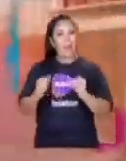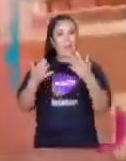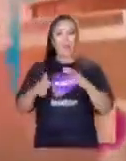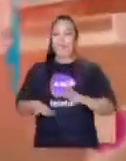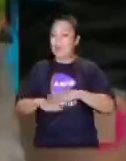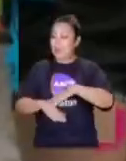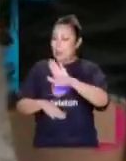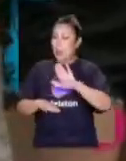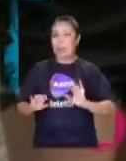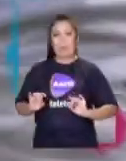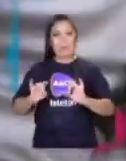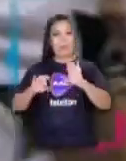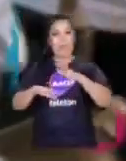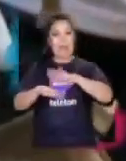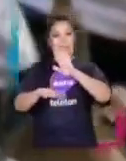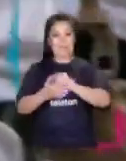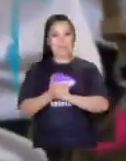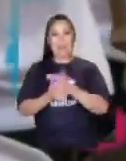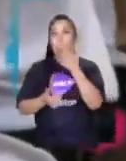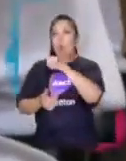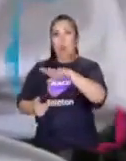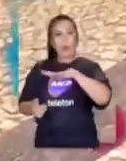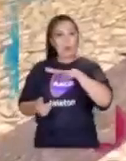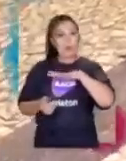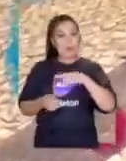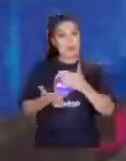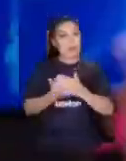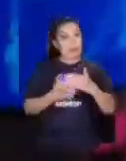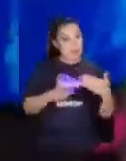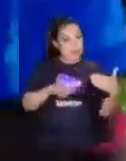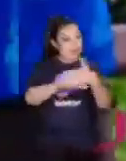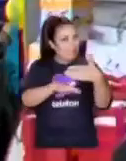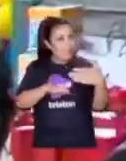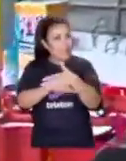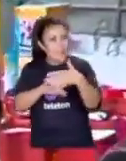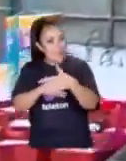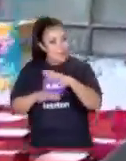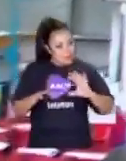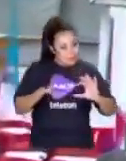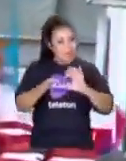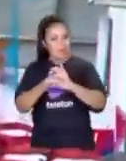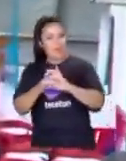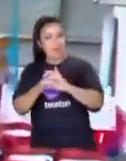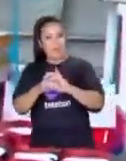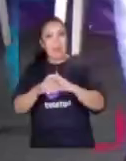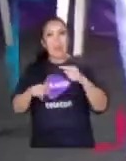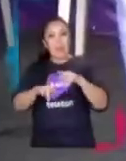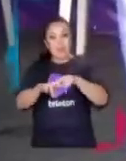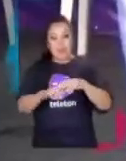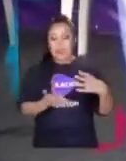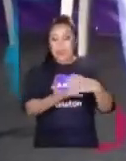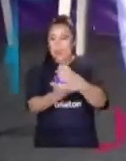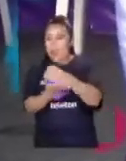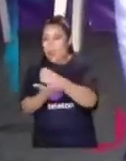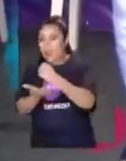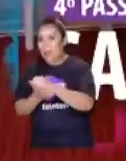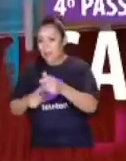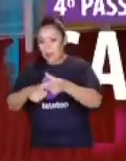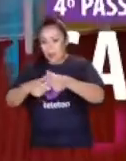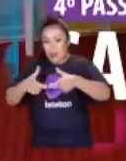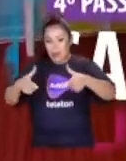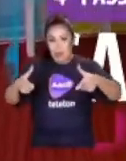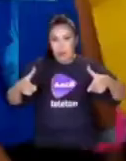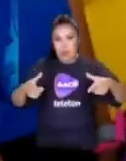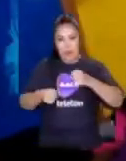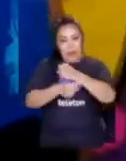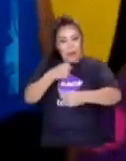mais especial. Famílias de outras cidades começaram a se engajar e assim a arrecadação foi crescendo. Ano após